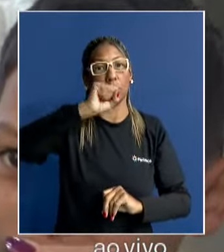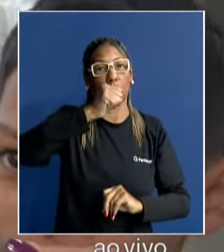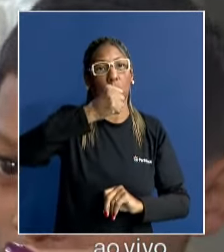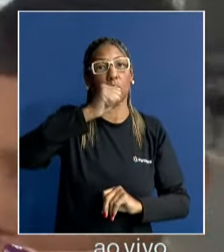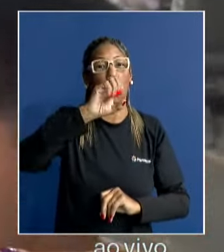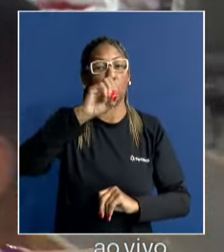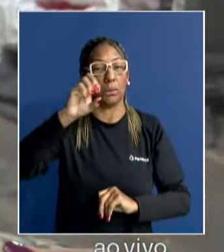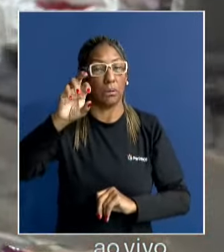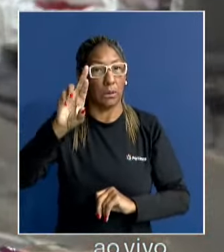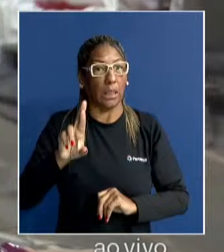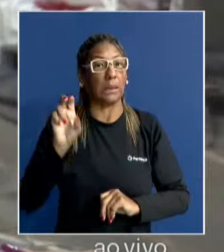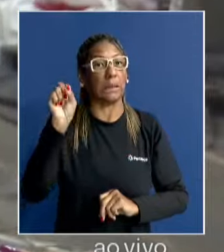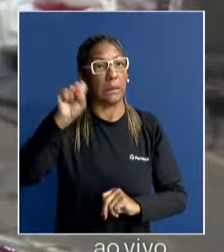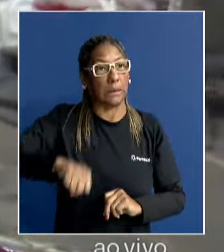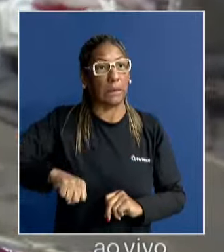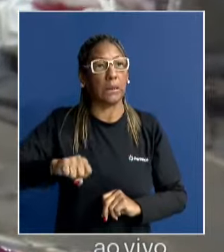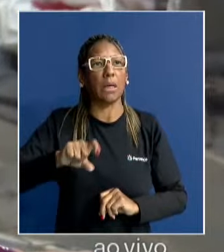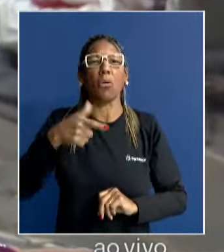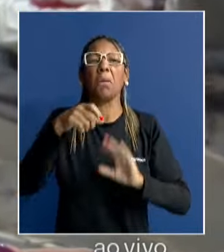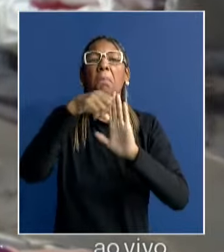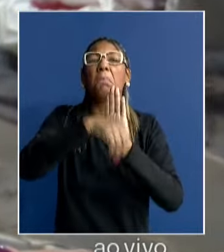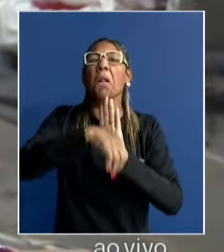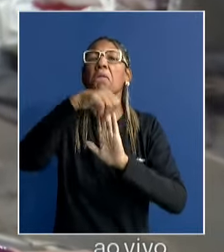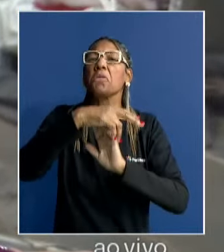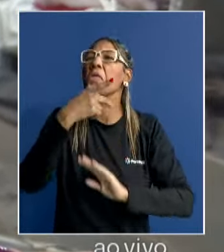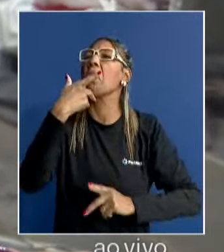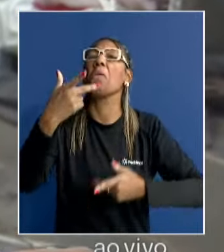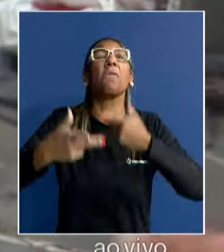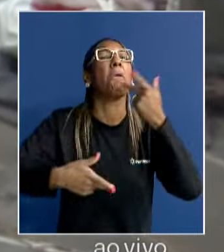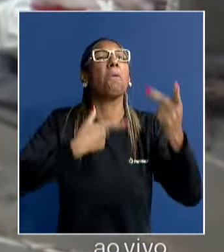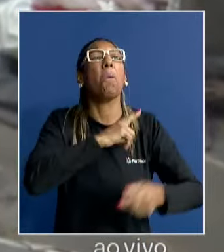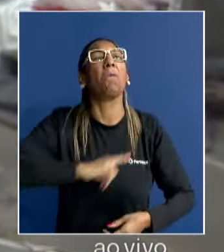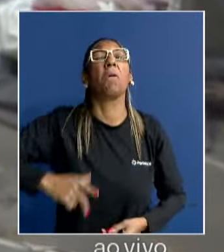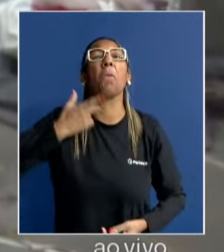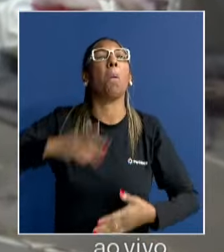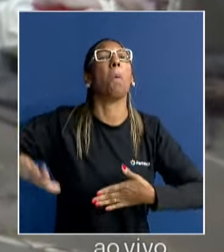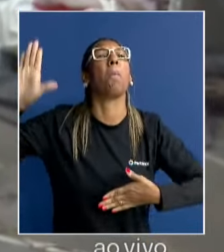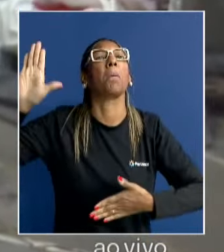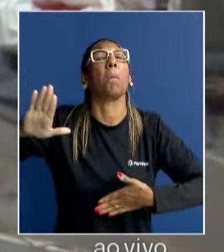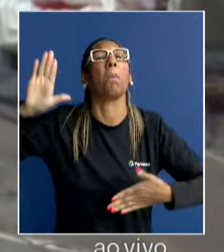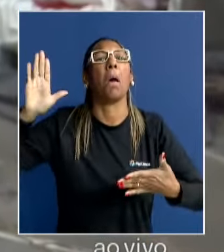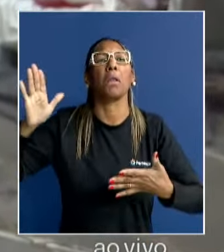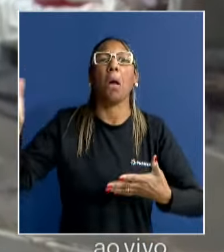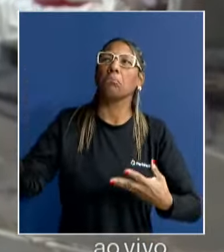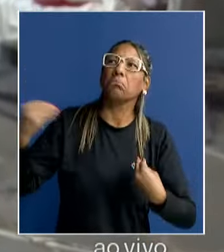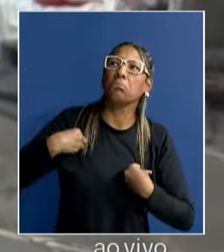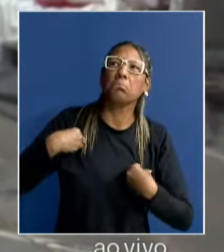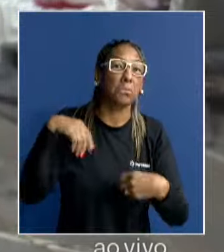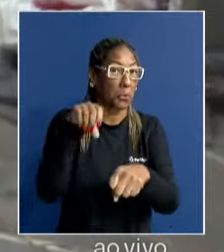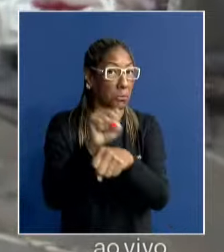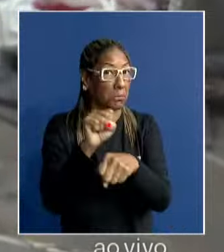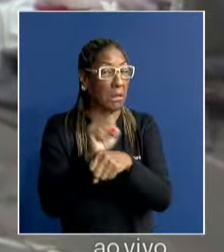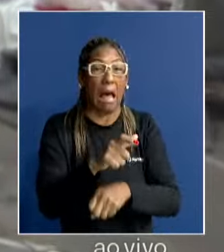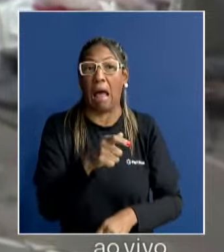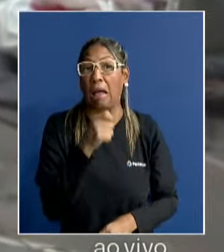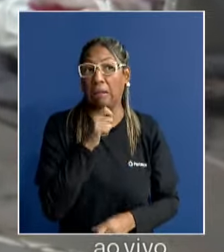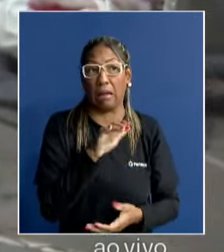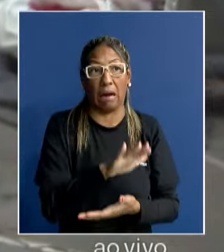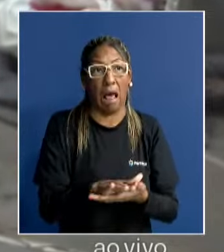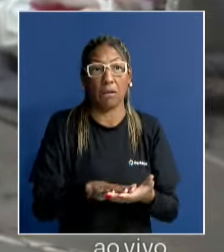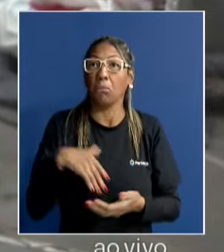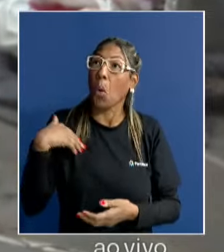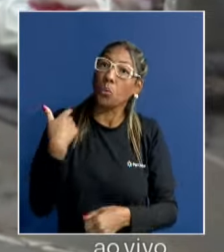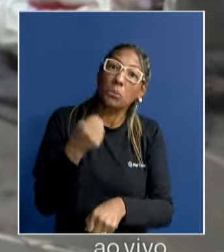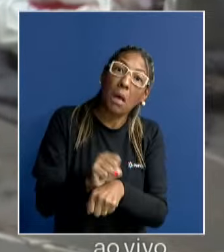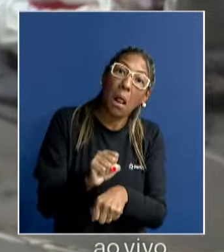caiu na minha conta, mas os outros benefícios que o governo prometeu que vai dar pra gente, ainda não caiu até